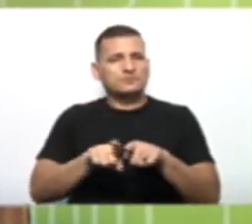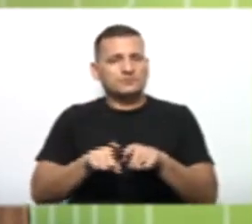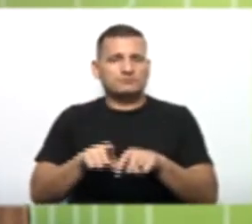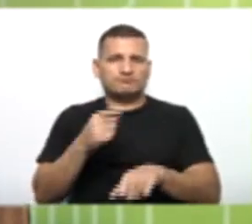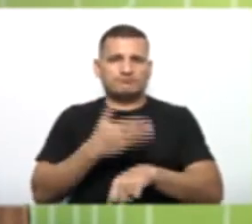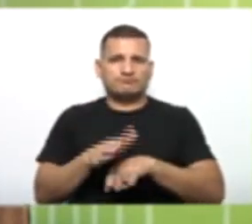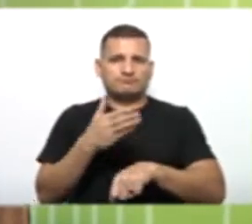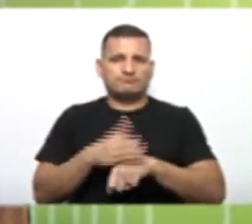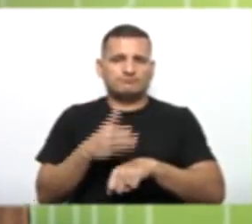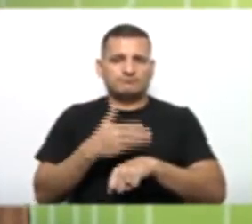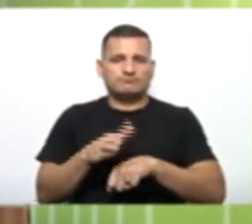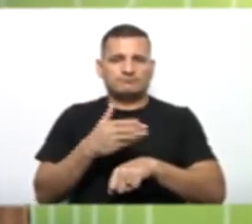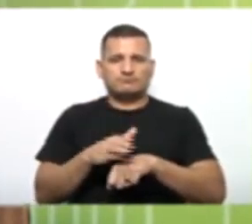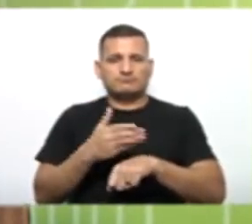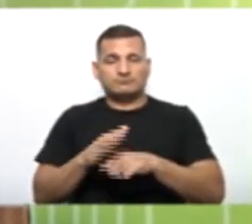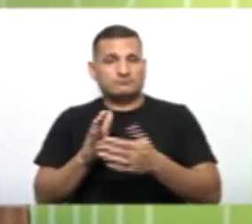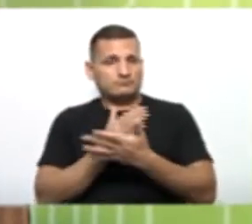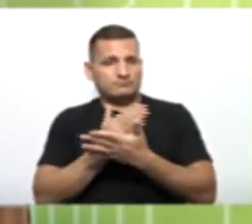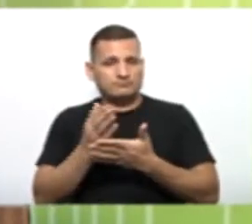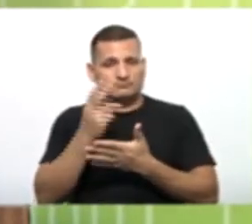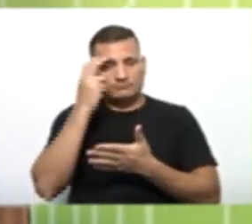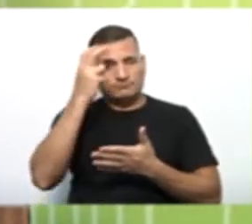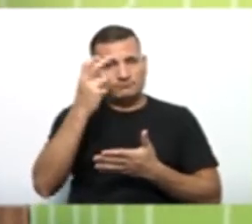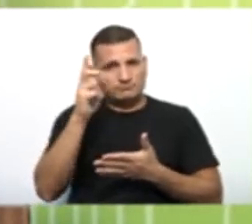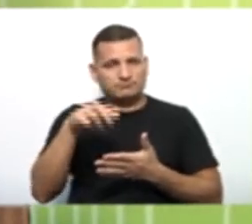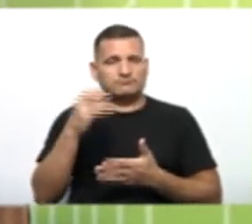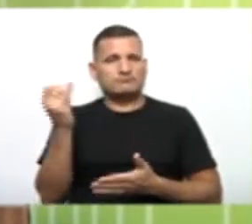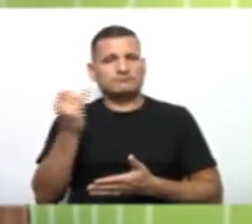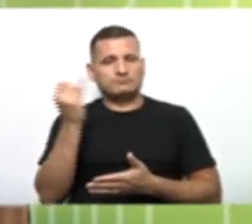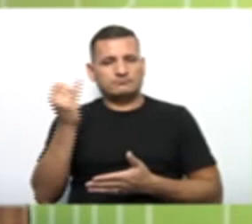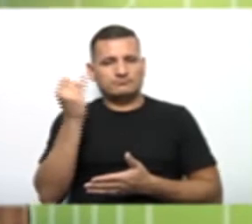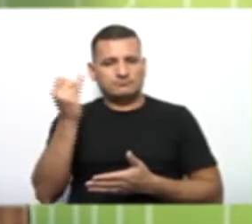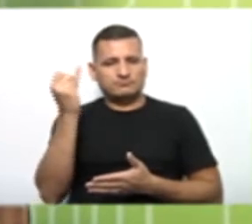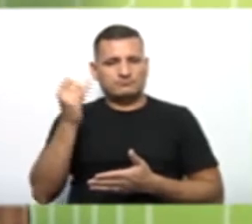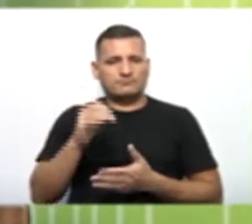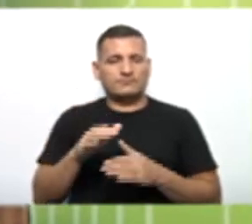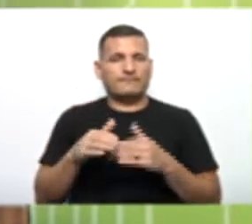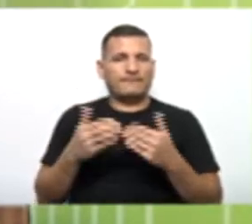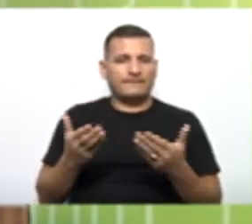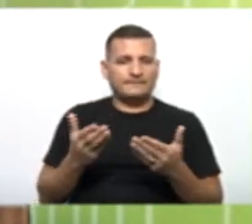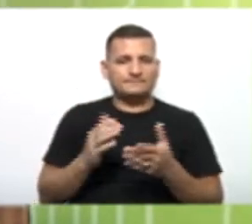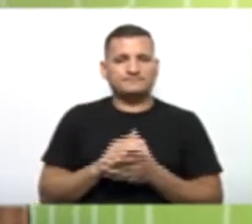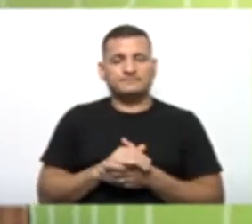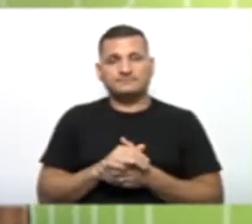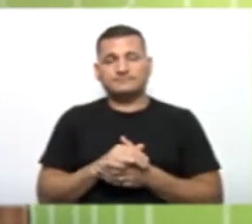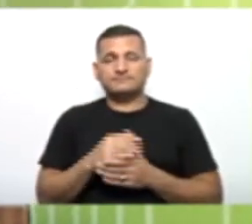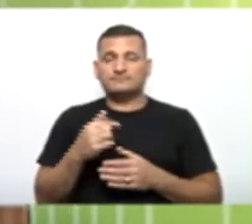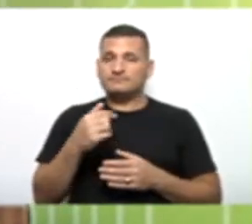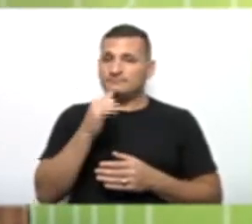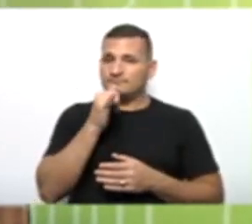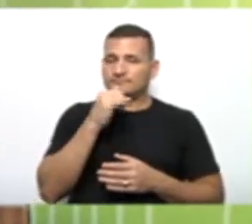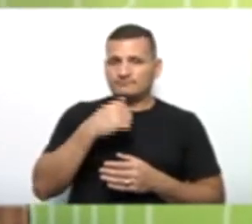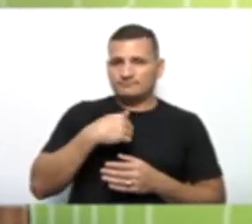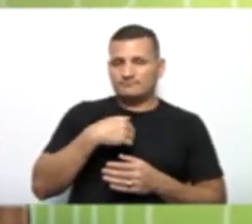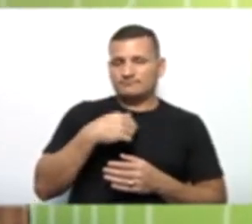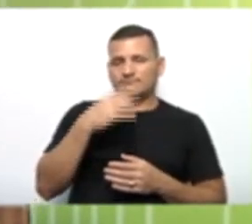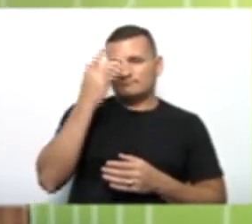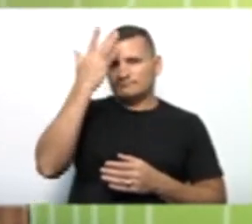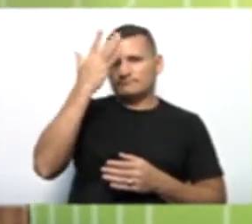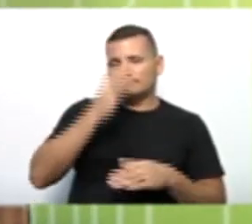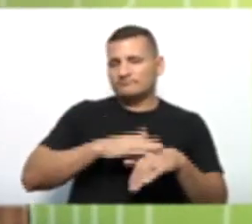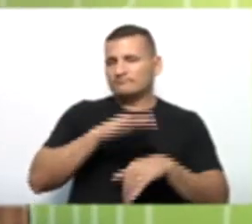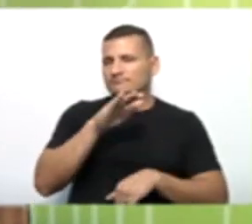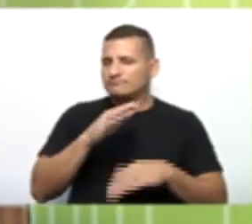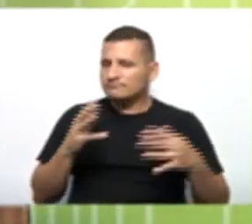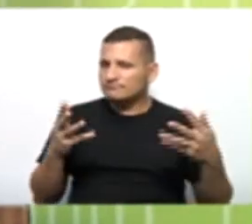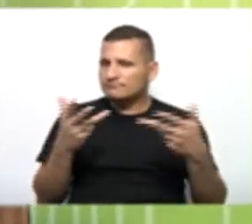praticar algumas dessas inteligências que são fundamentais então de repente eu tenho uma facilidade maior mobilidade